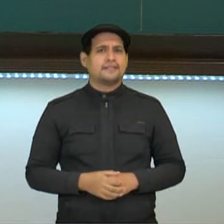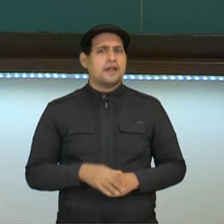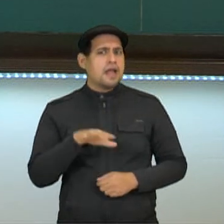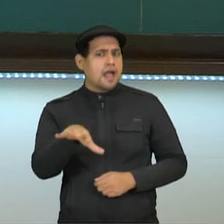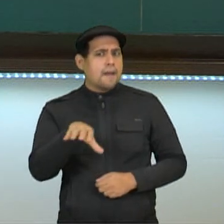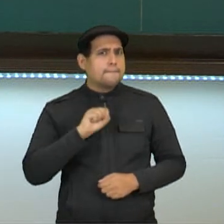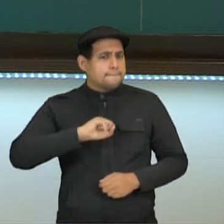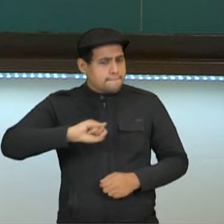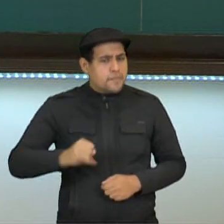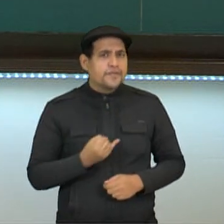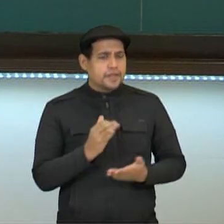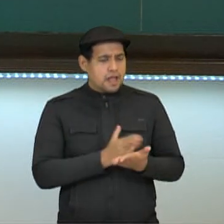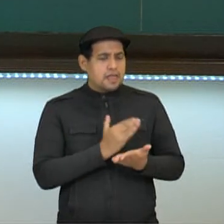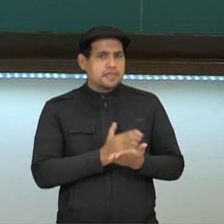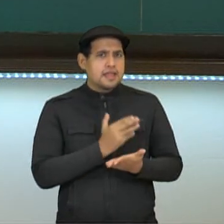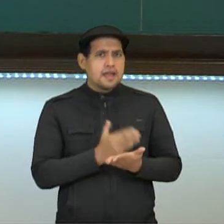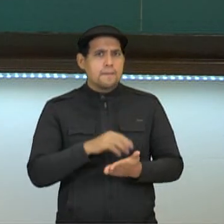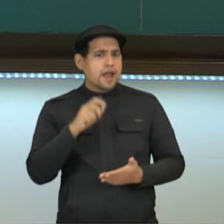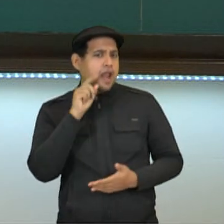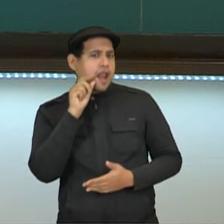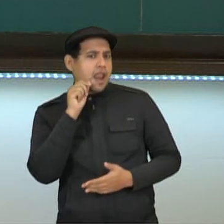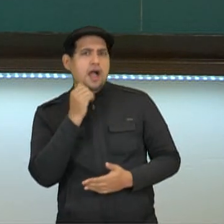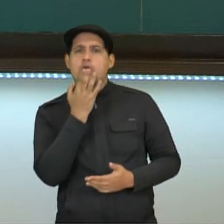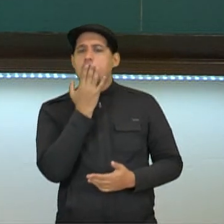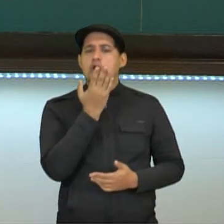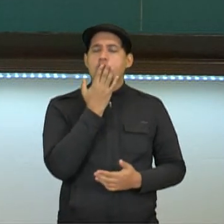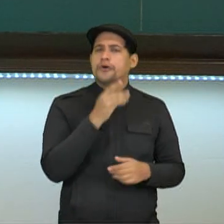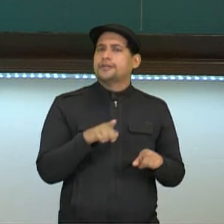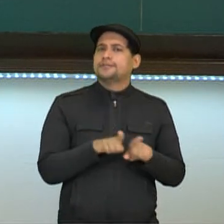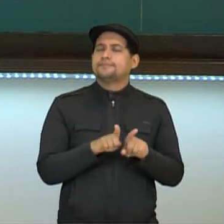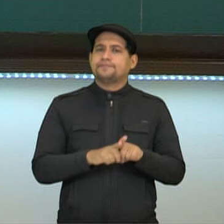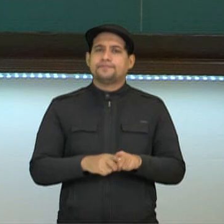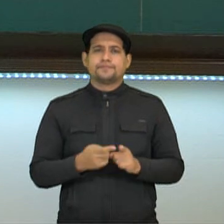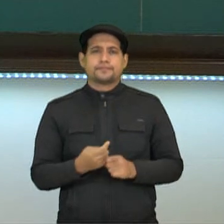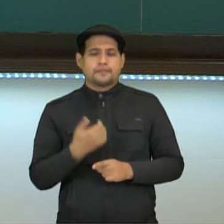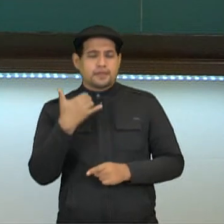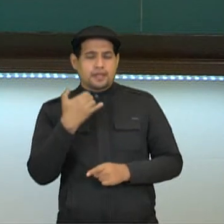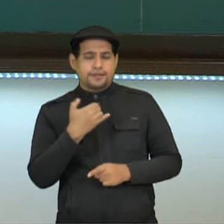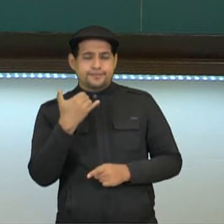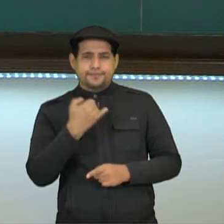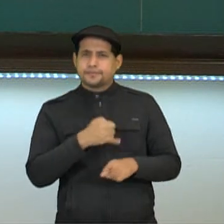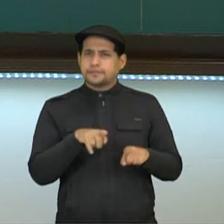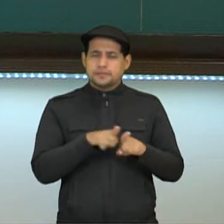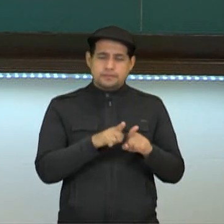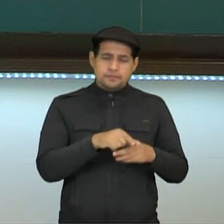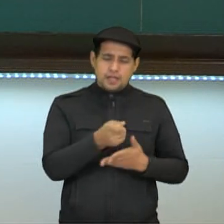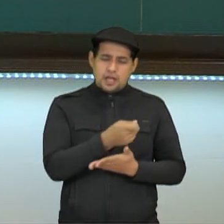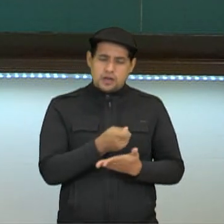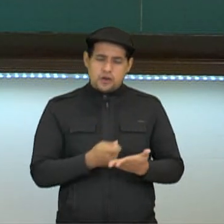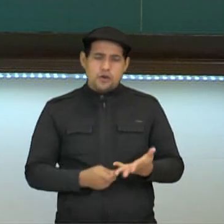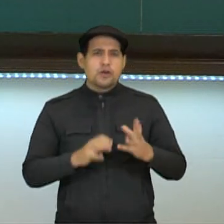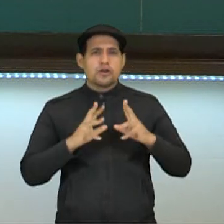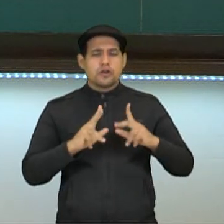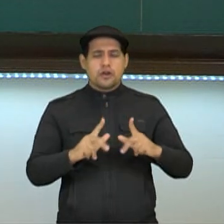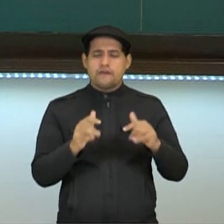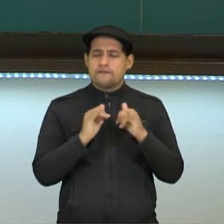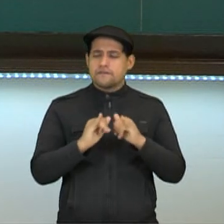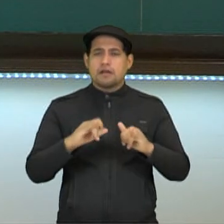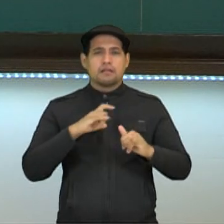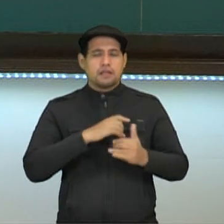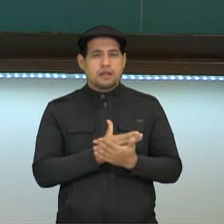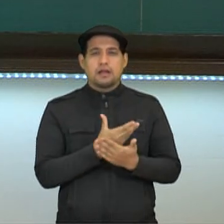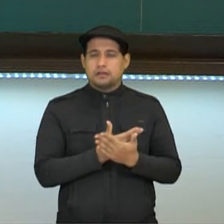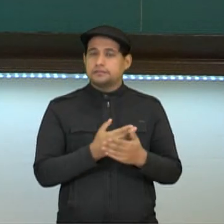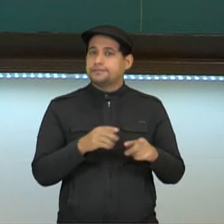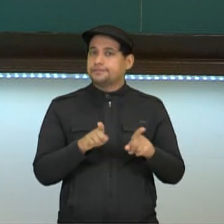o seu caderno, pega lá os seus lápis coloridos, sua caneta, anota todas as informações da